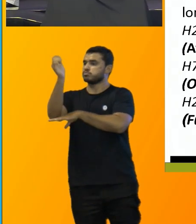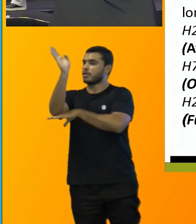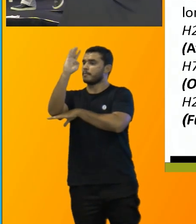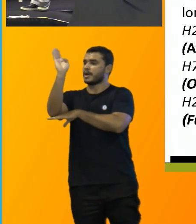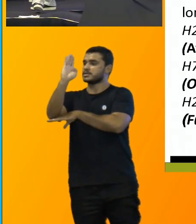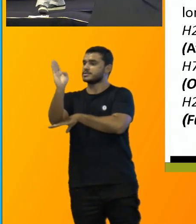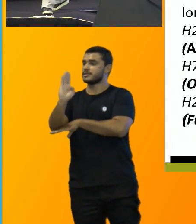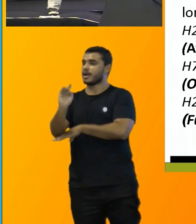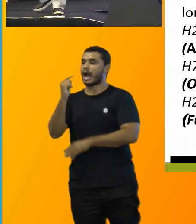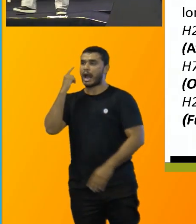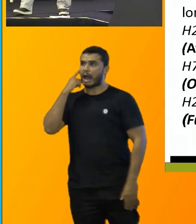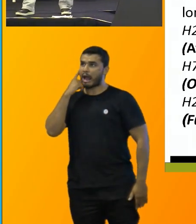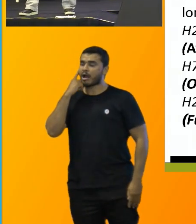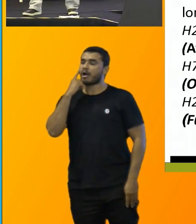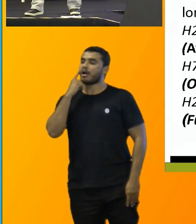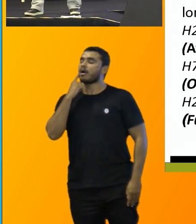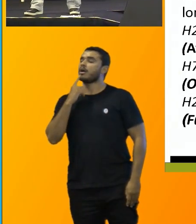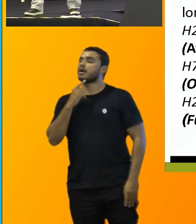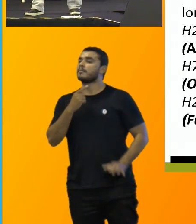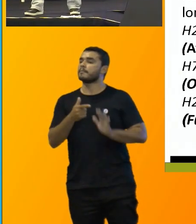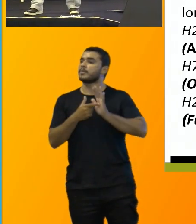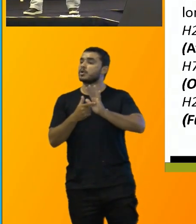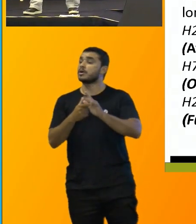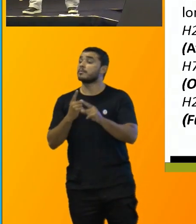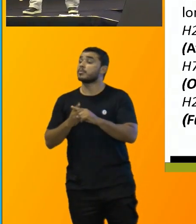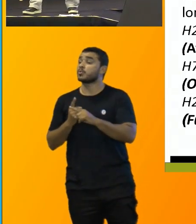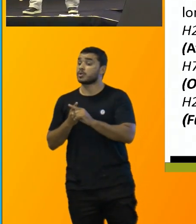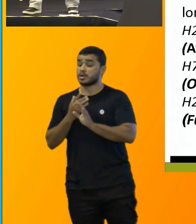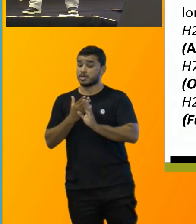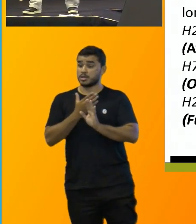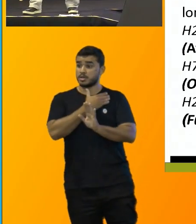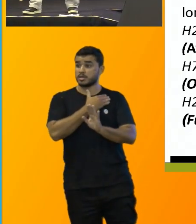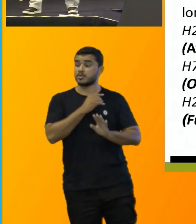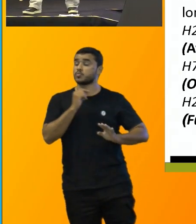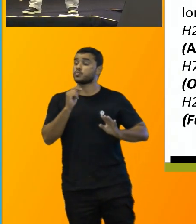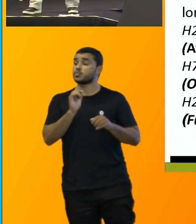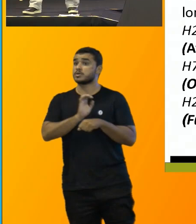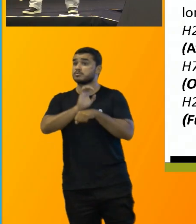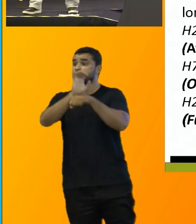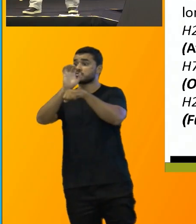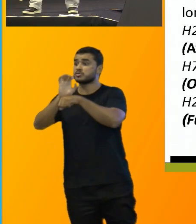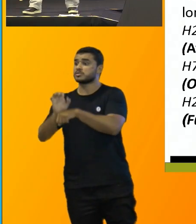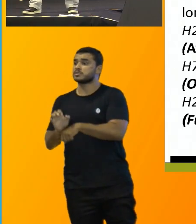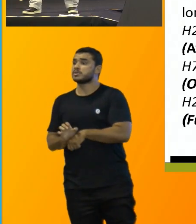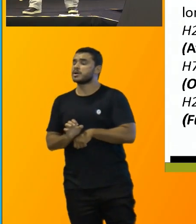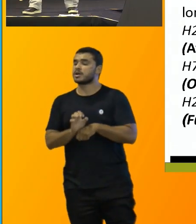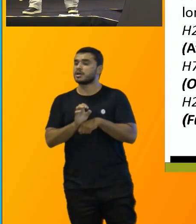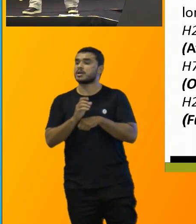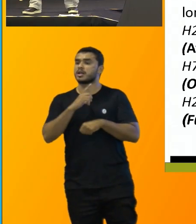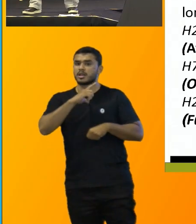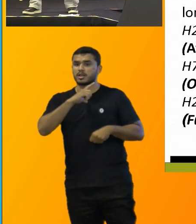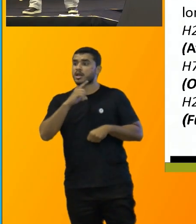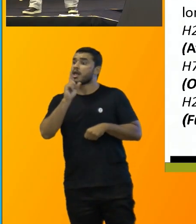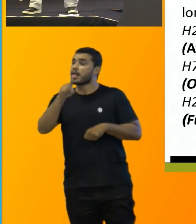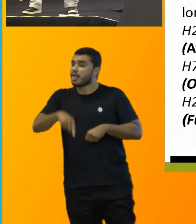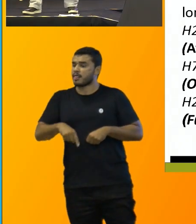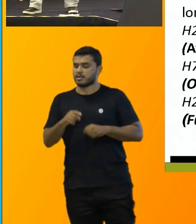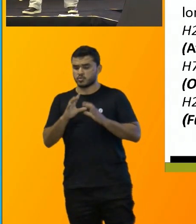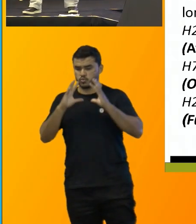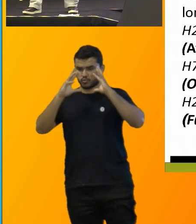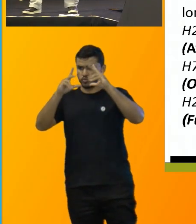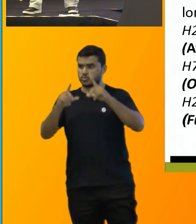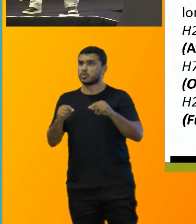isso passava. O período anterior a Vargas era marcado por um período de dominação oligárquica, do poder nas mãos